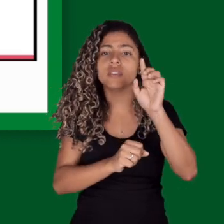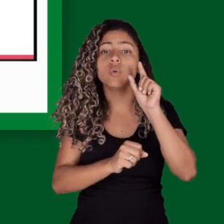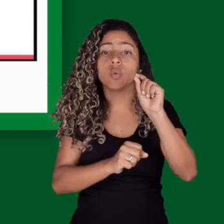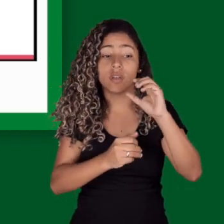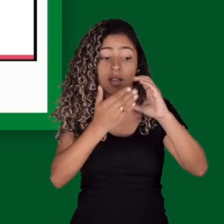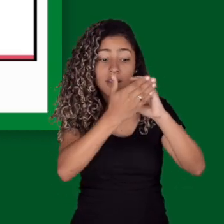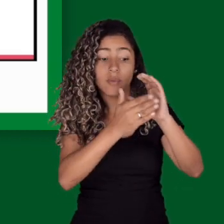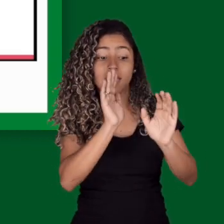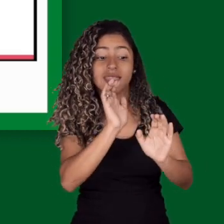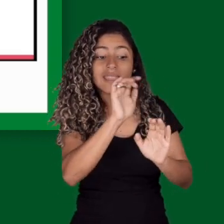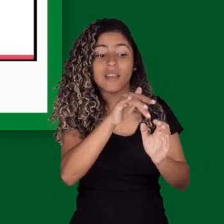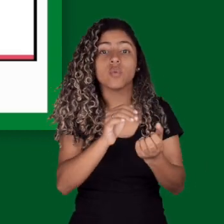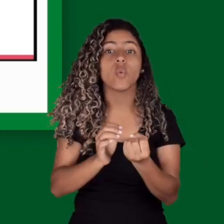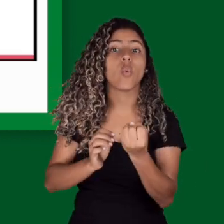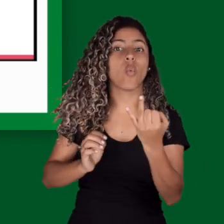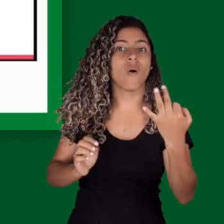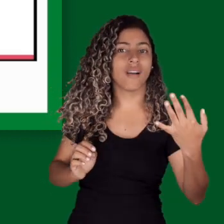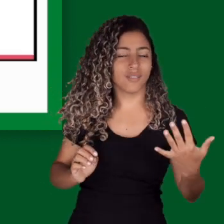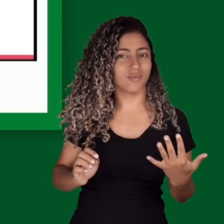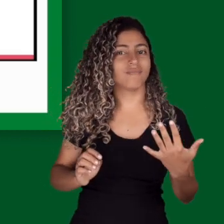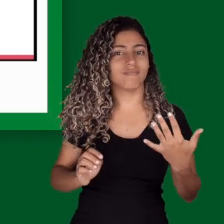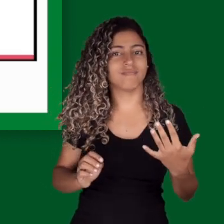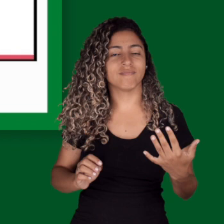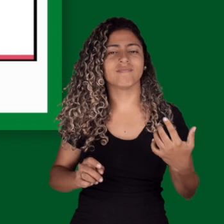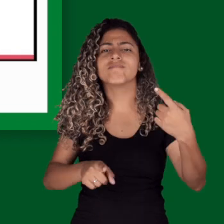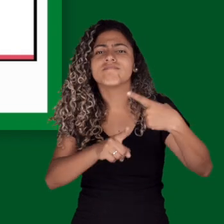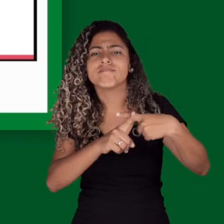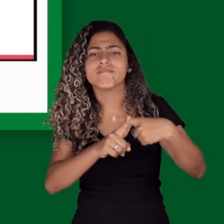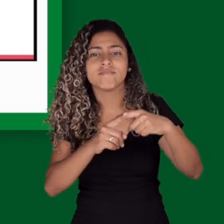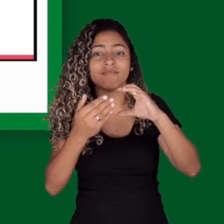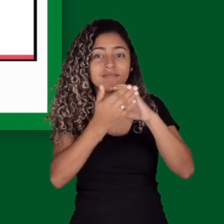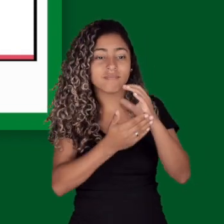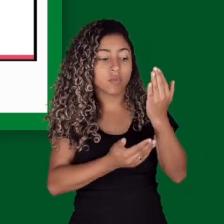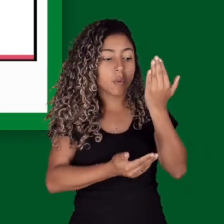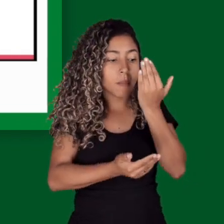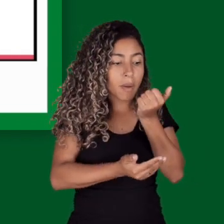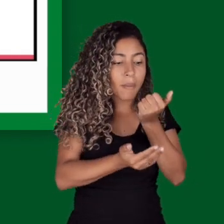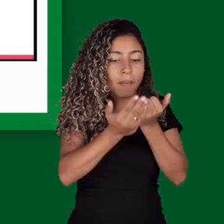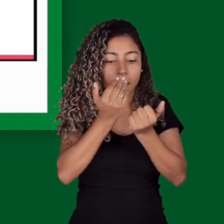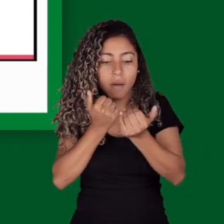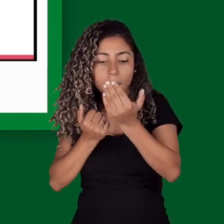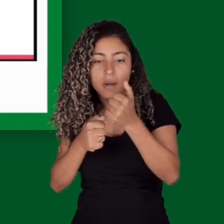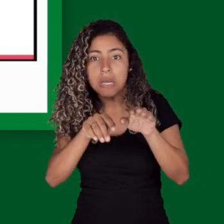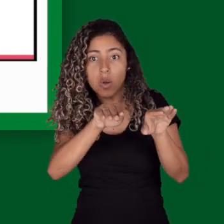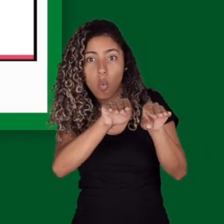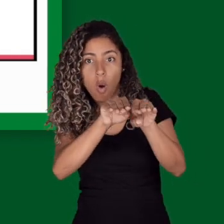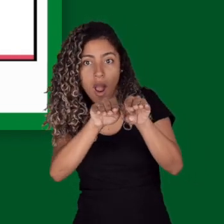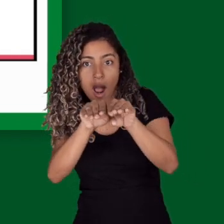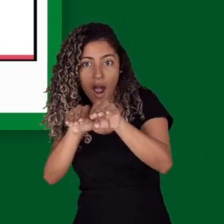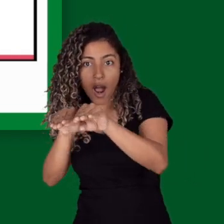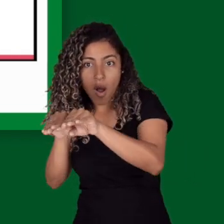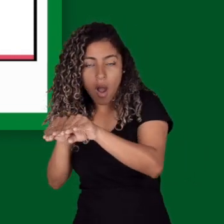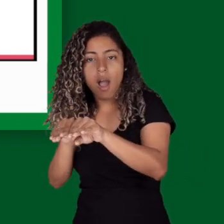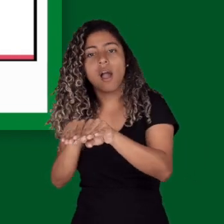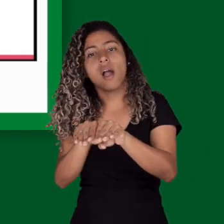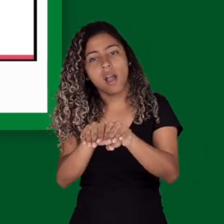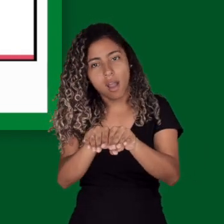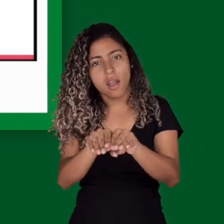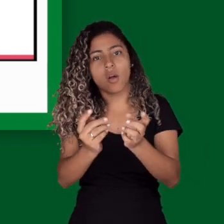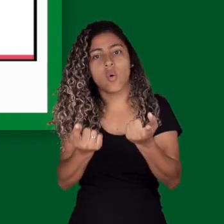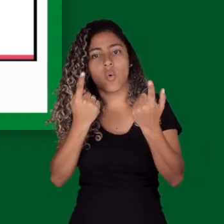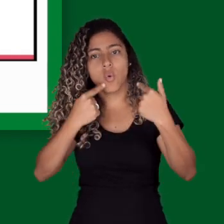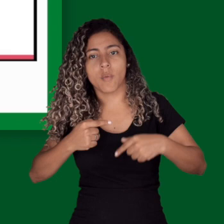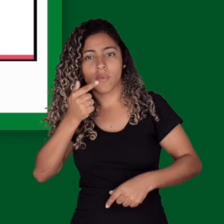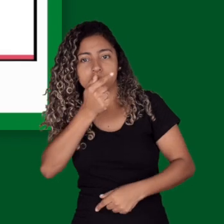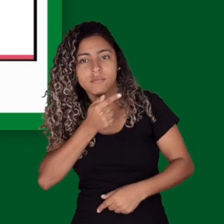eles são consumidos em quantidades iguais, eles vão ter um efeito similar sobre os níveis de açúcar no sangue. Então, aqui